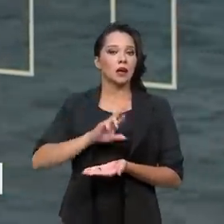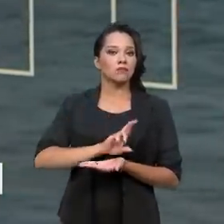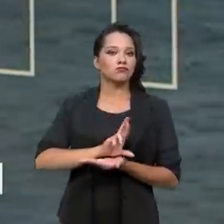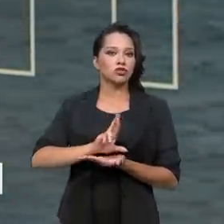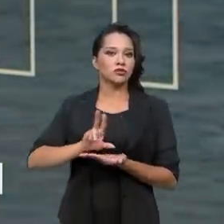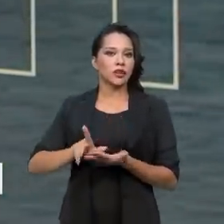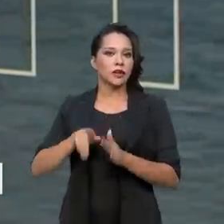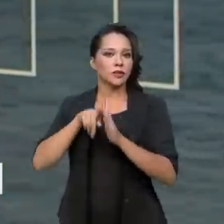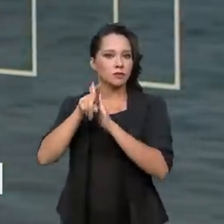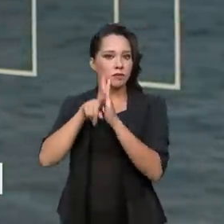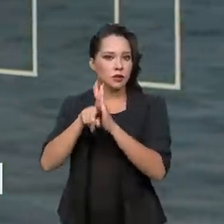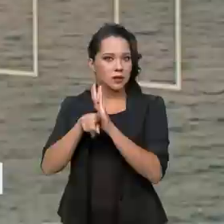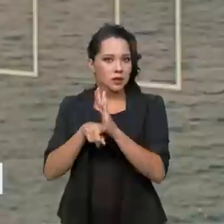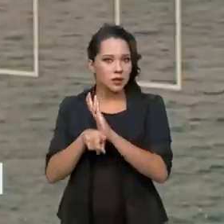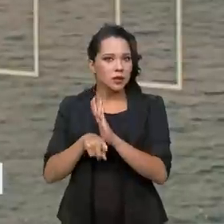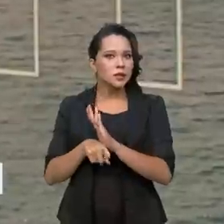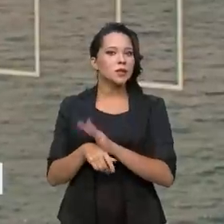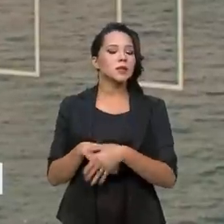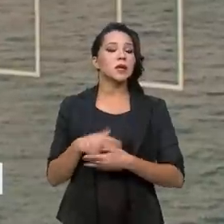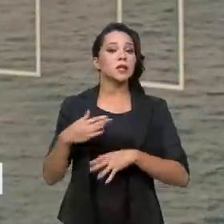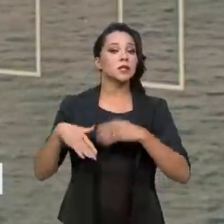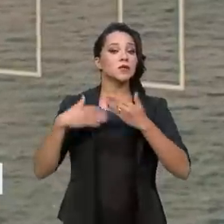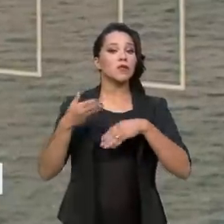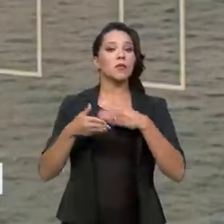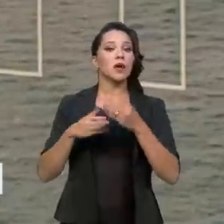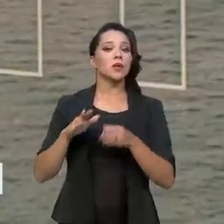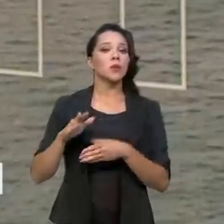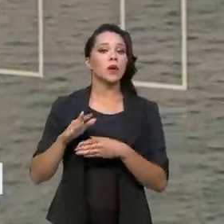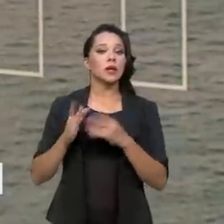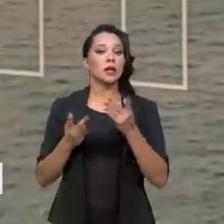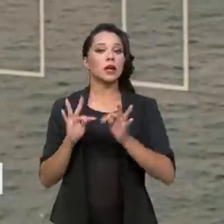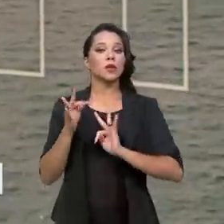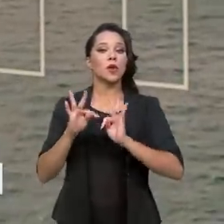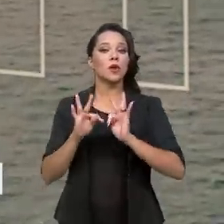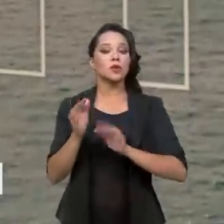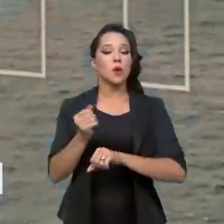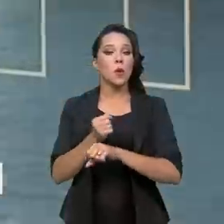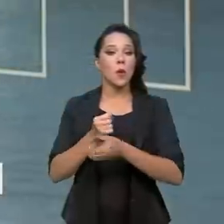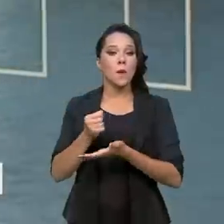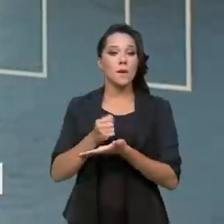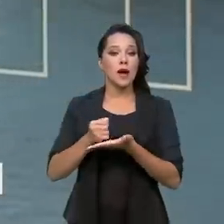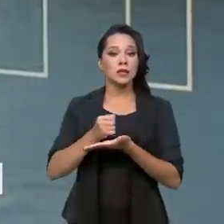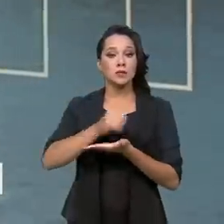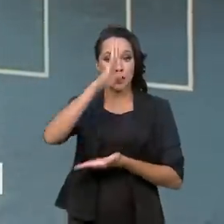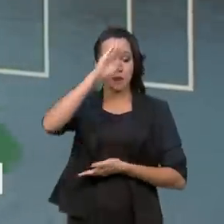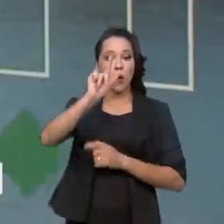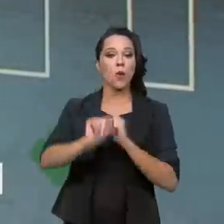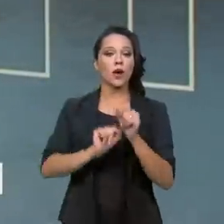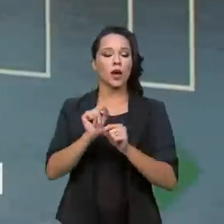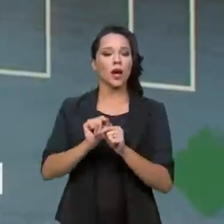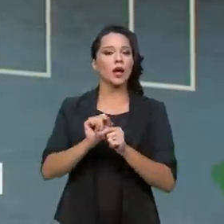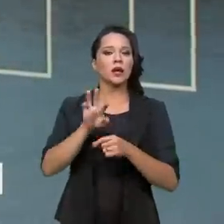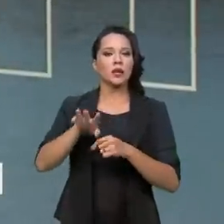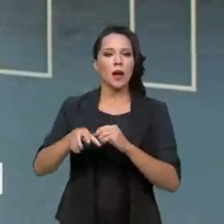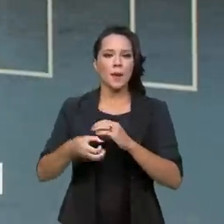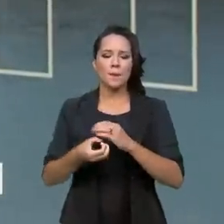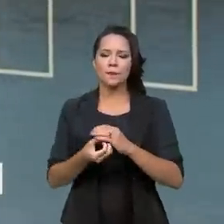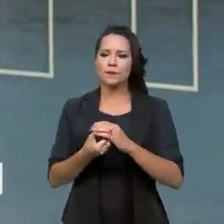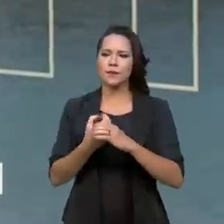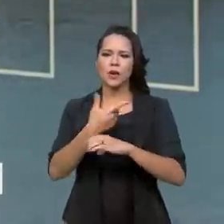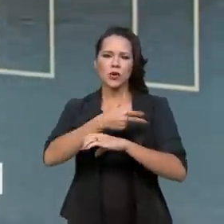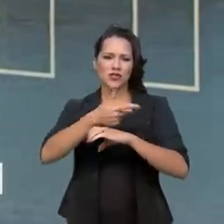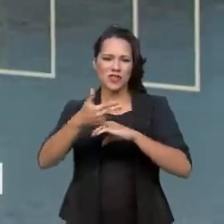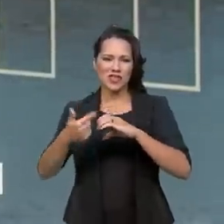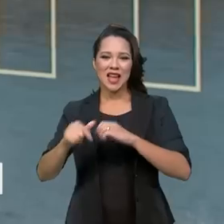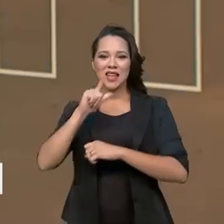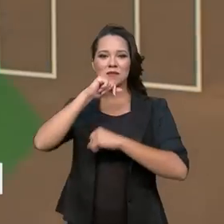série de pesquisas, esse desenvolvimento tecnológico baseados principalmente na biodiversidade marítima, que